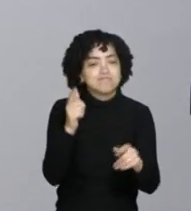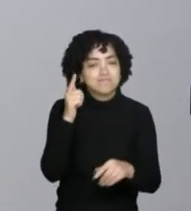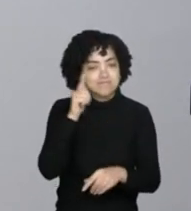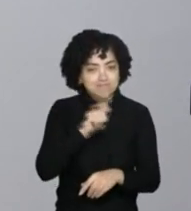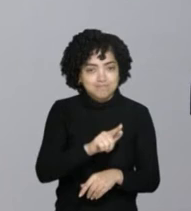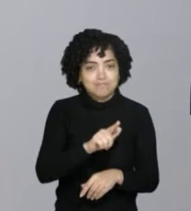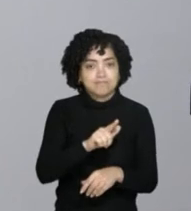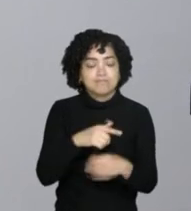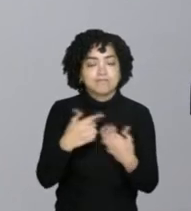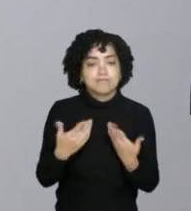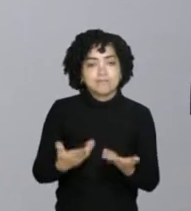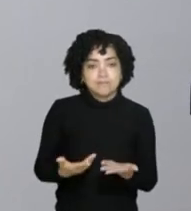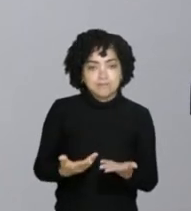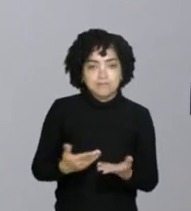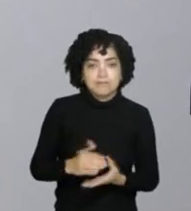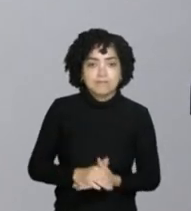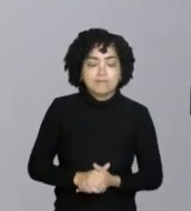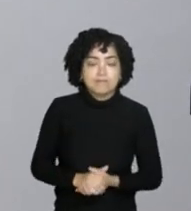passamos momentos felizes.